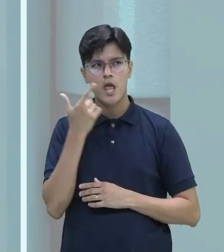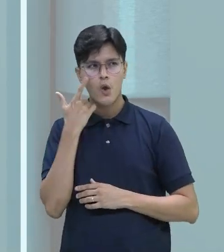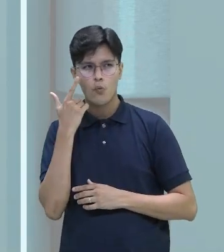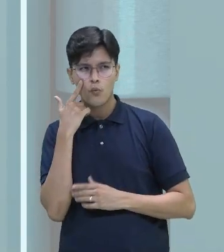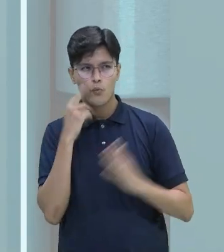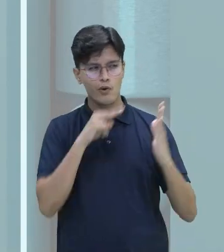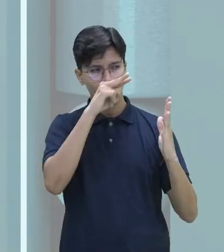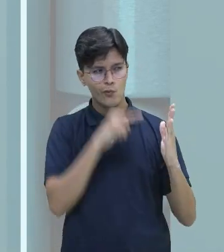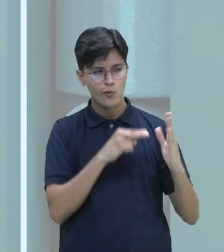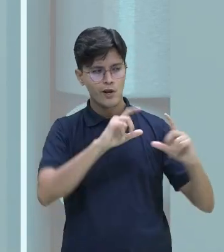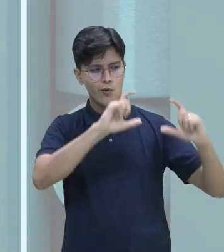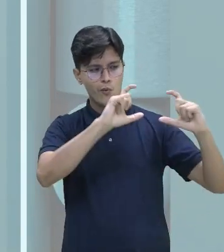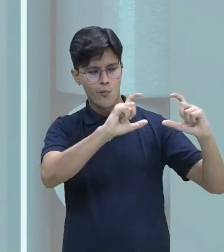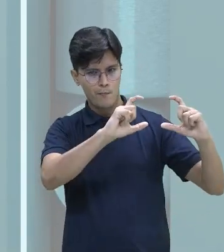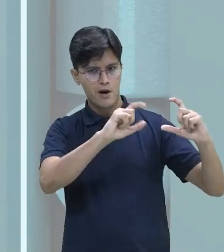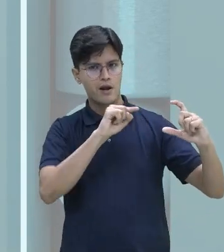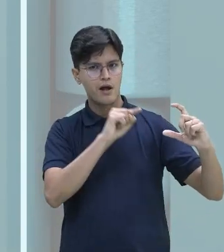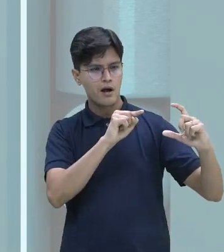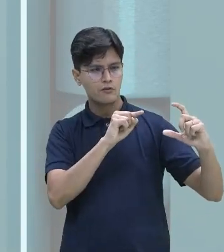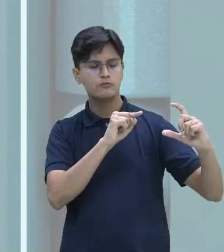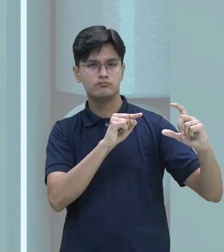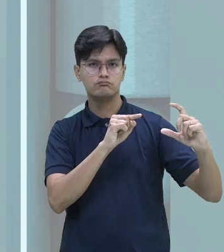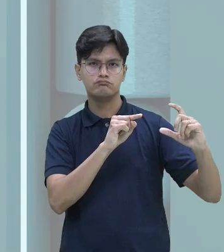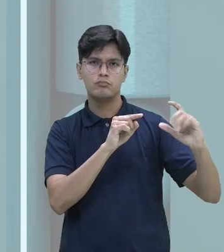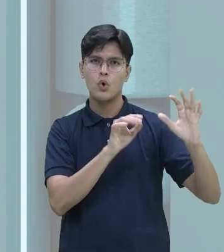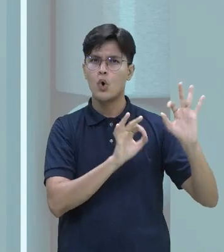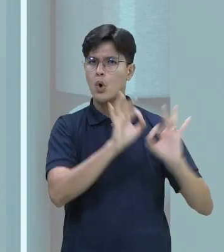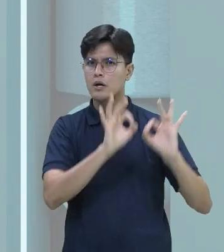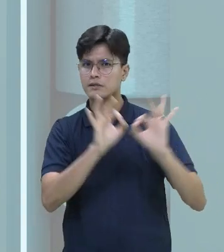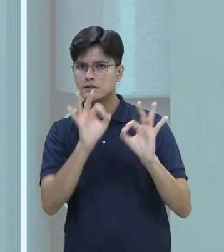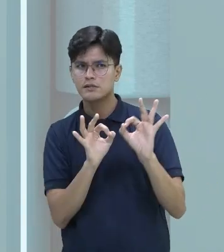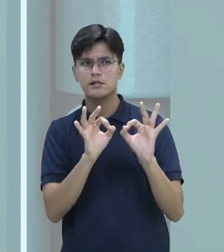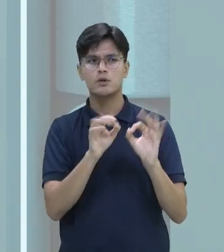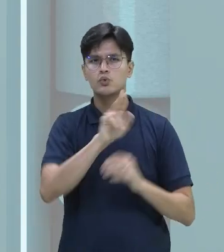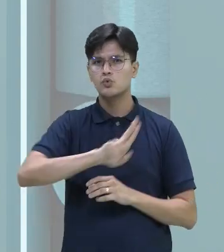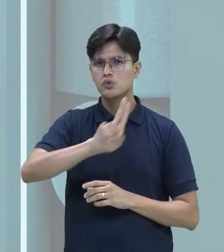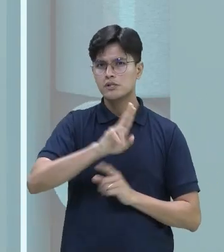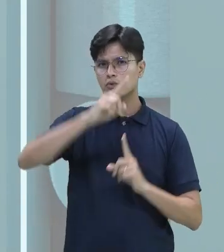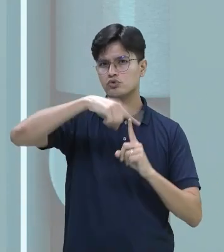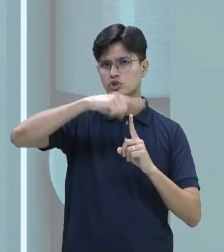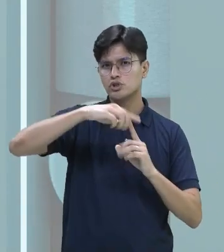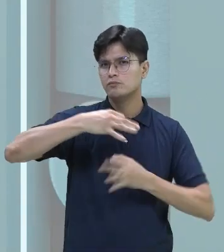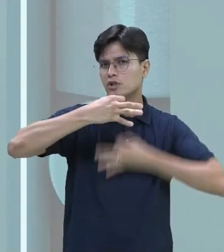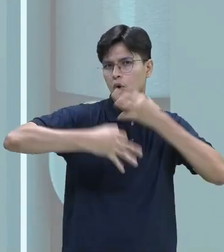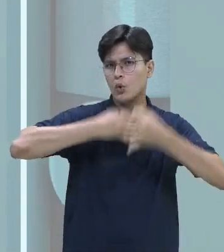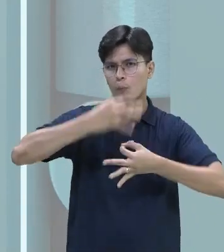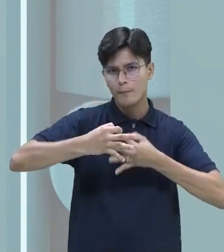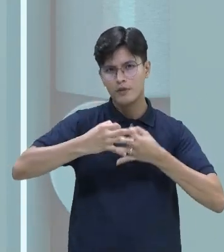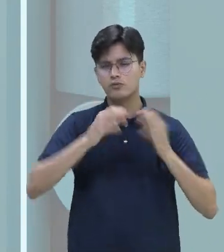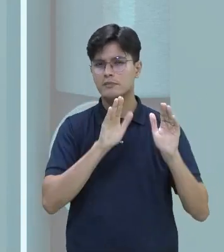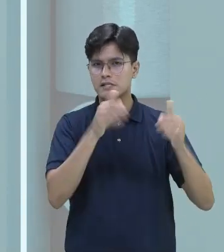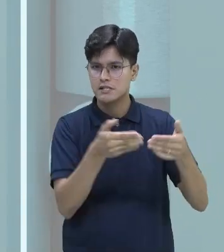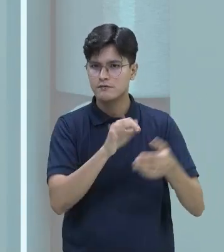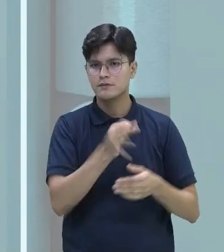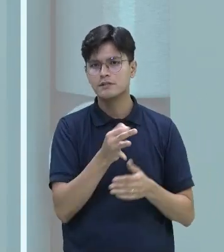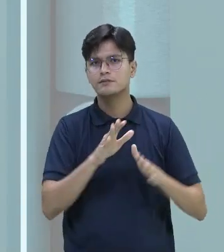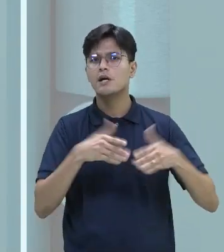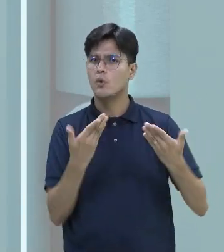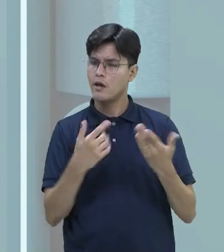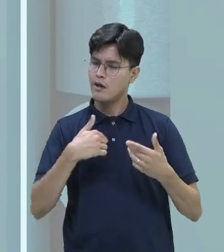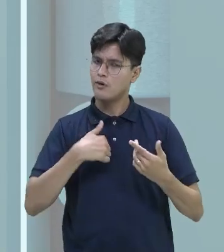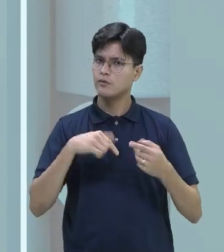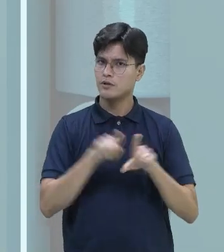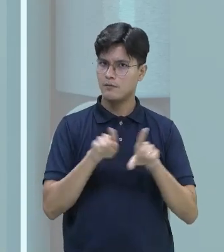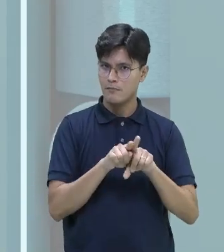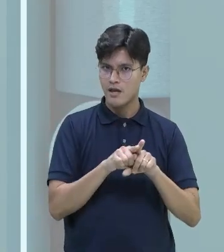construído usando o argumento tal. Então, como era esse parágrafo? Vou tentar me inspirar nele para fazer o meu,